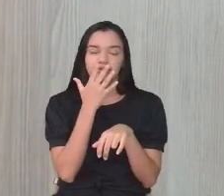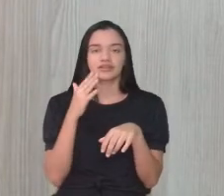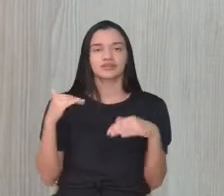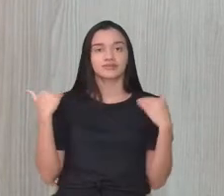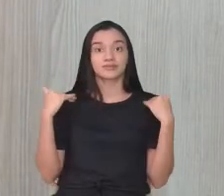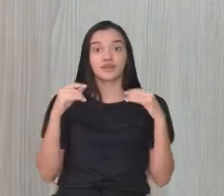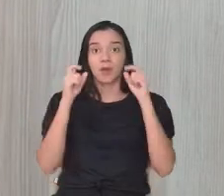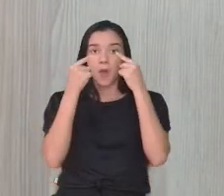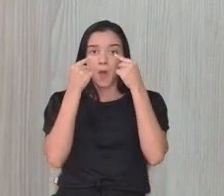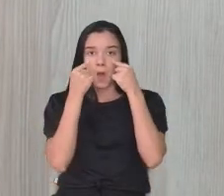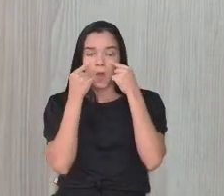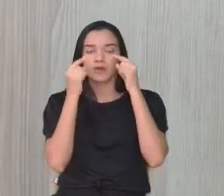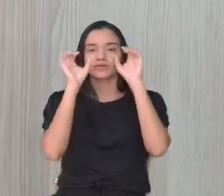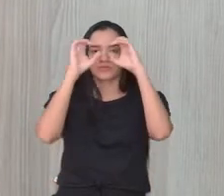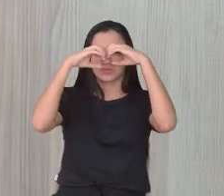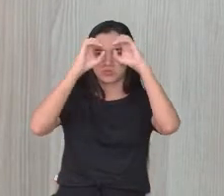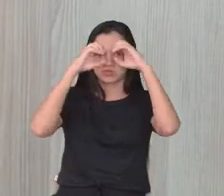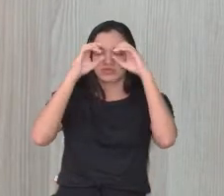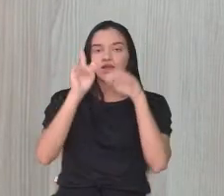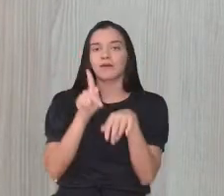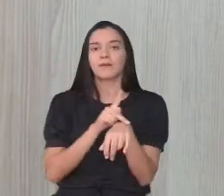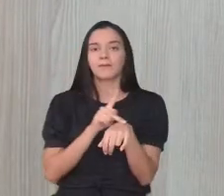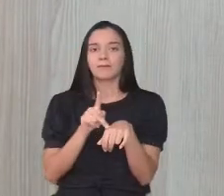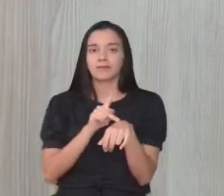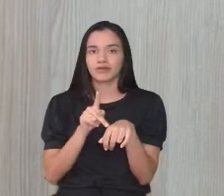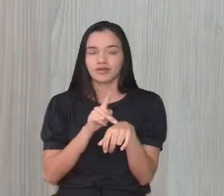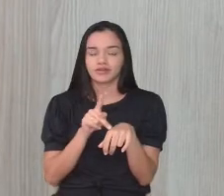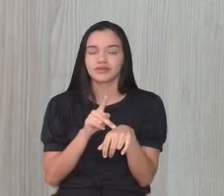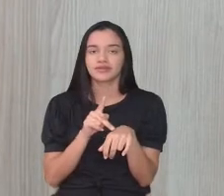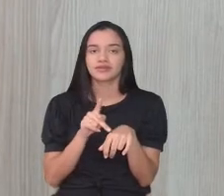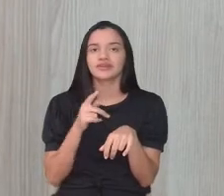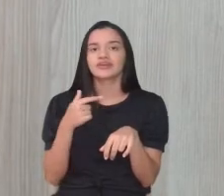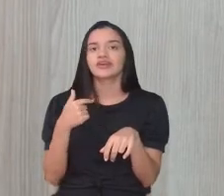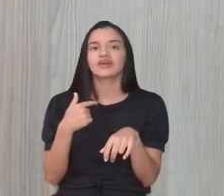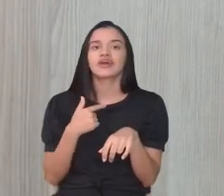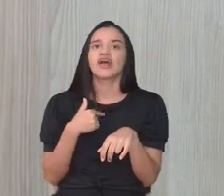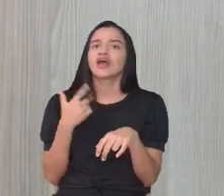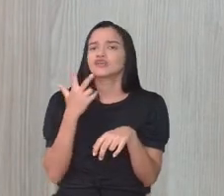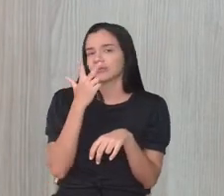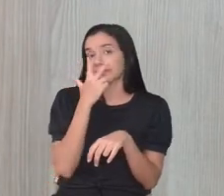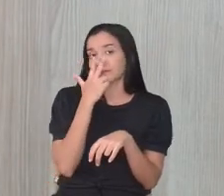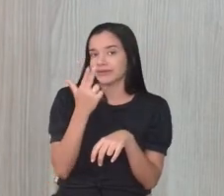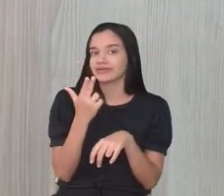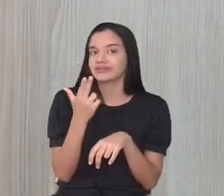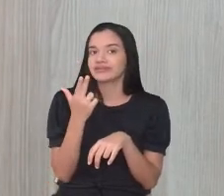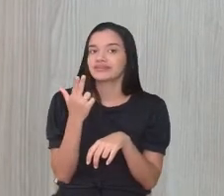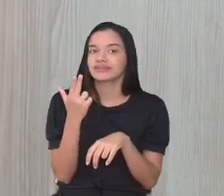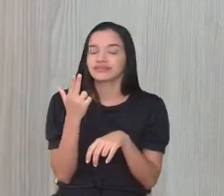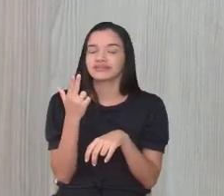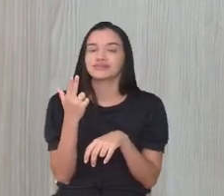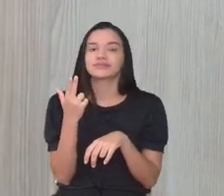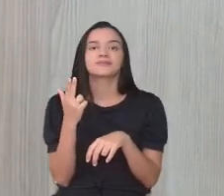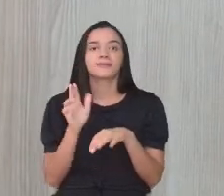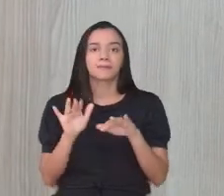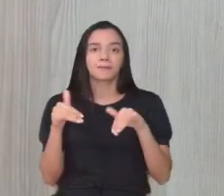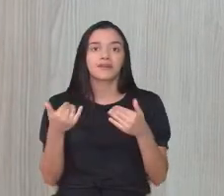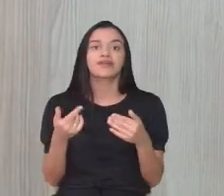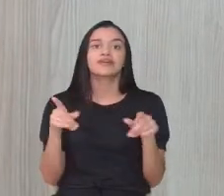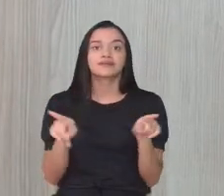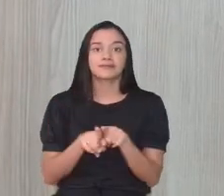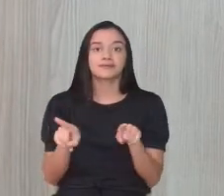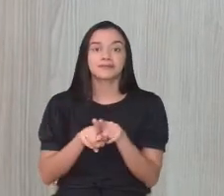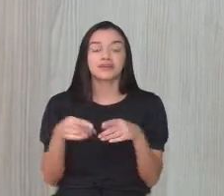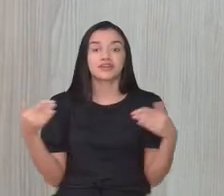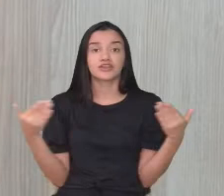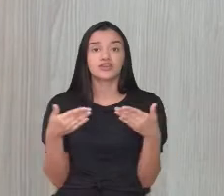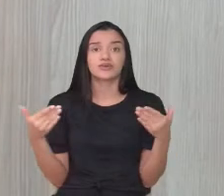olhos pretos, óculos arredondados. Sim, eu e a professora Viviane somos parecidas mesmo. Jonas. E